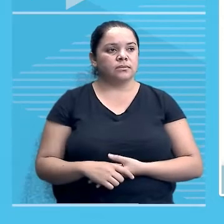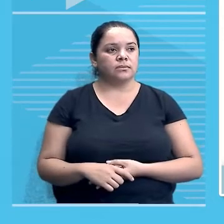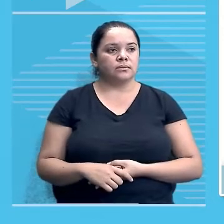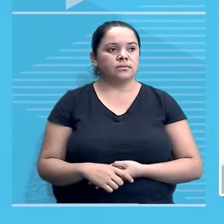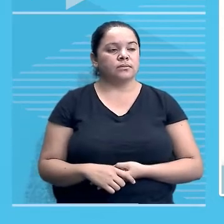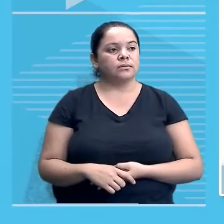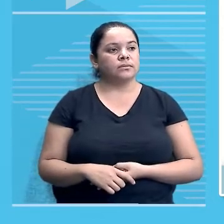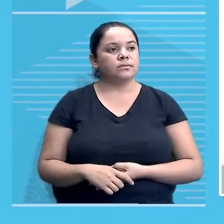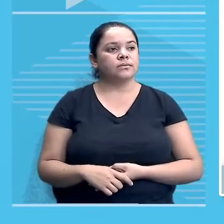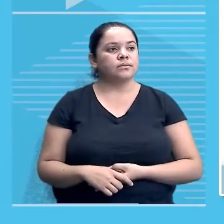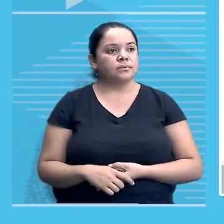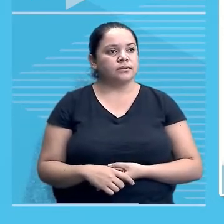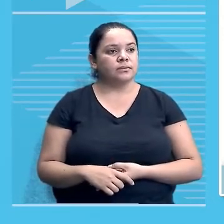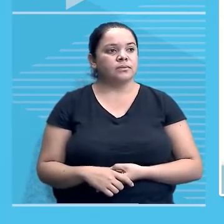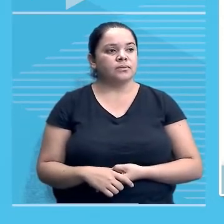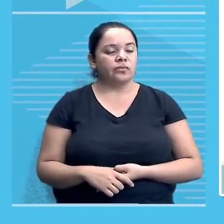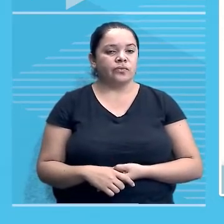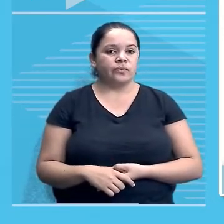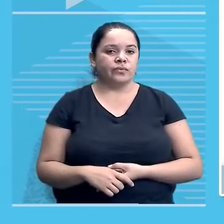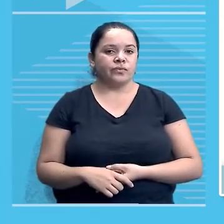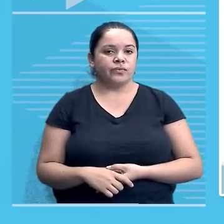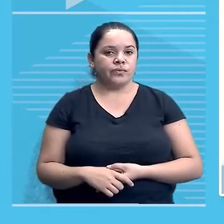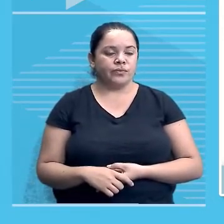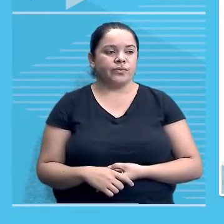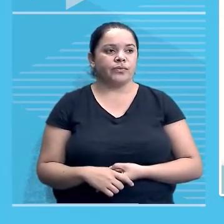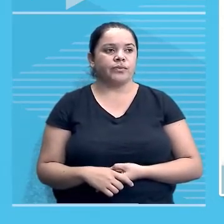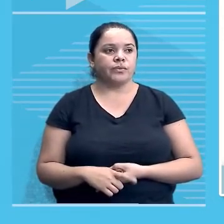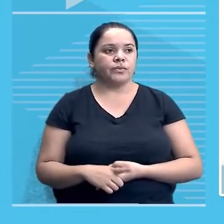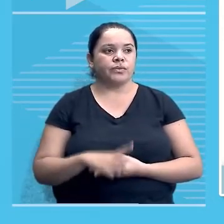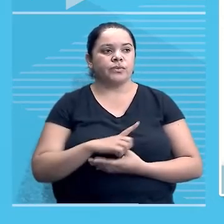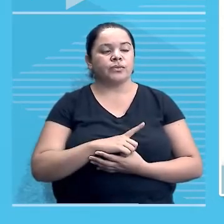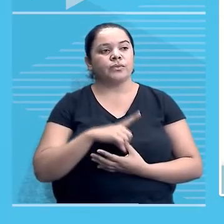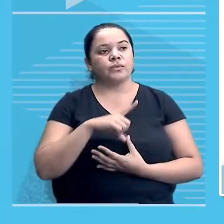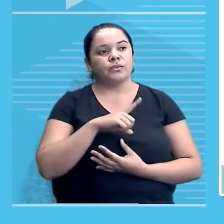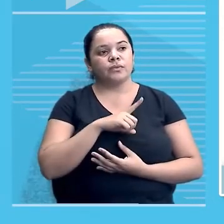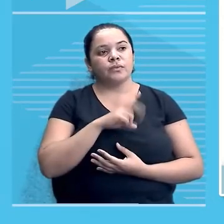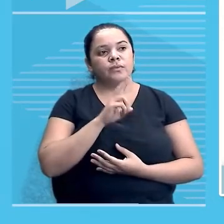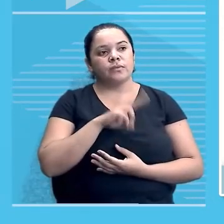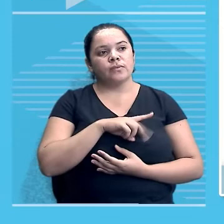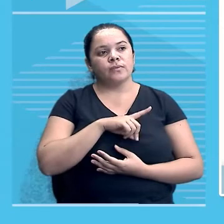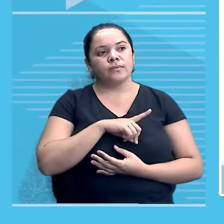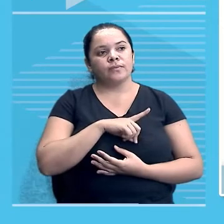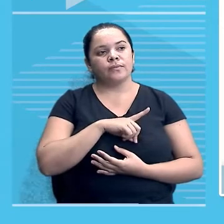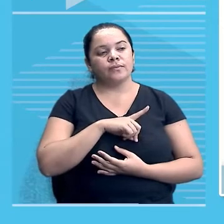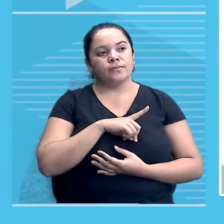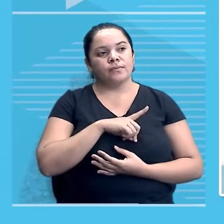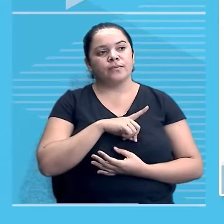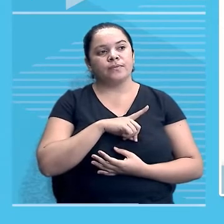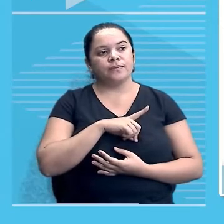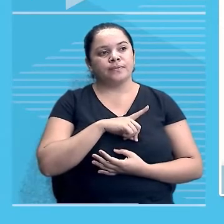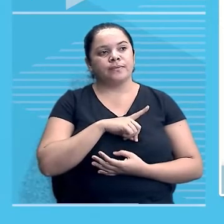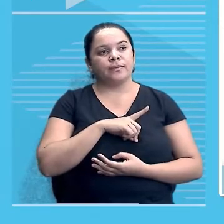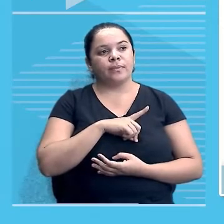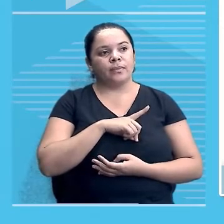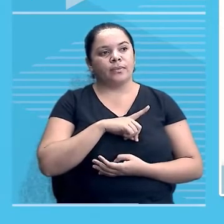300 calorias de calor para um corpo,